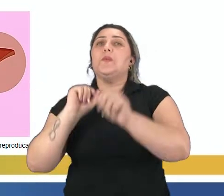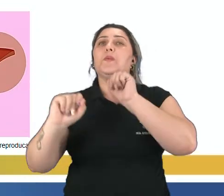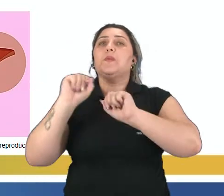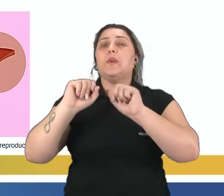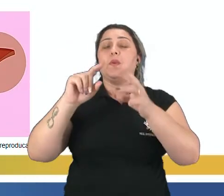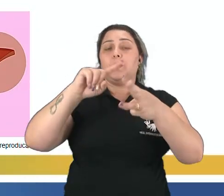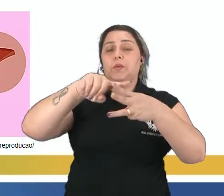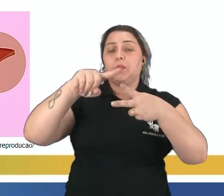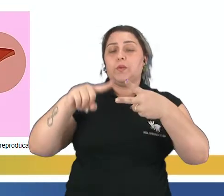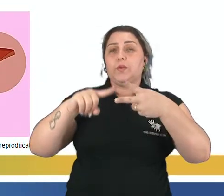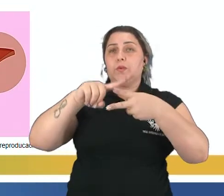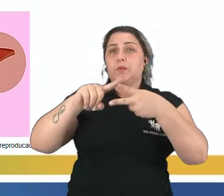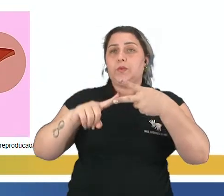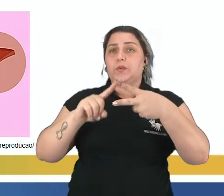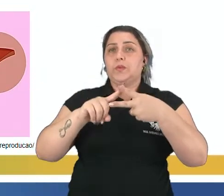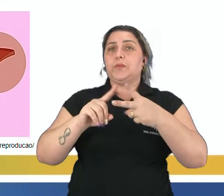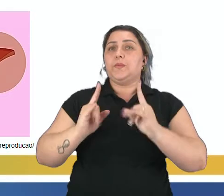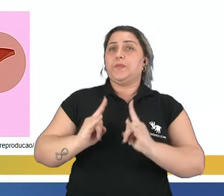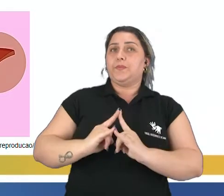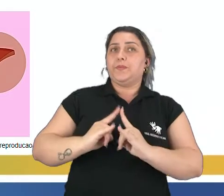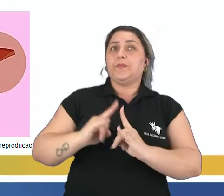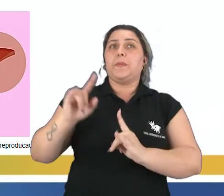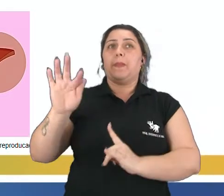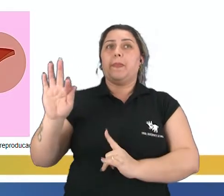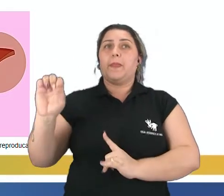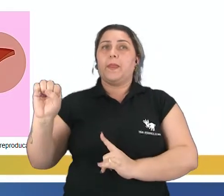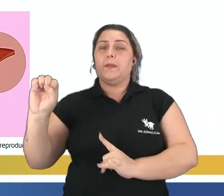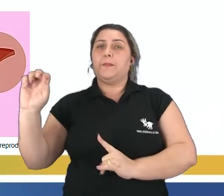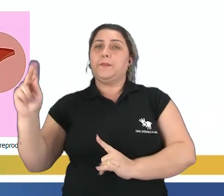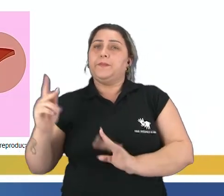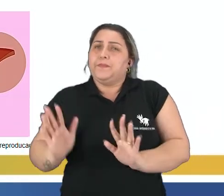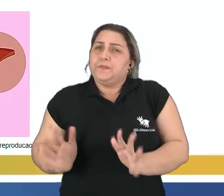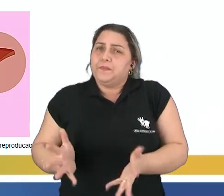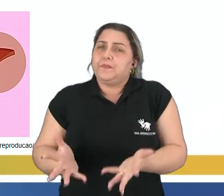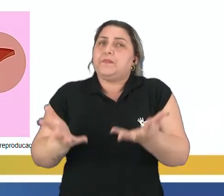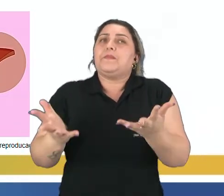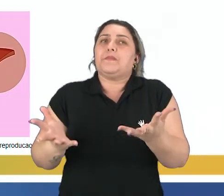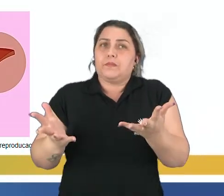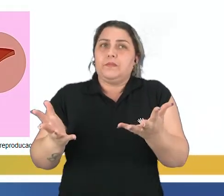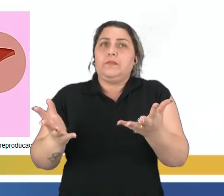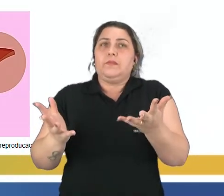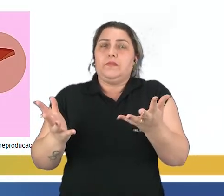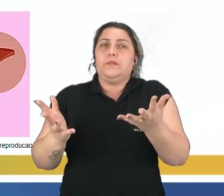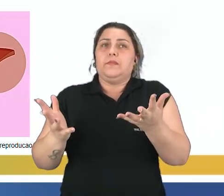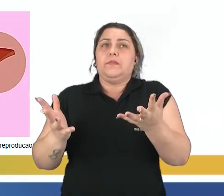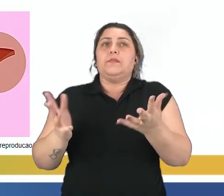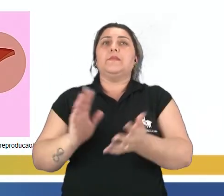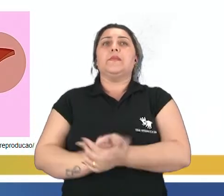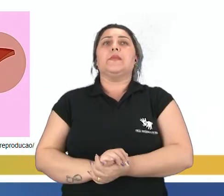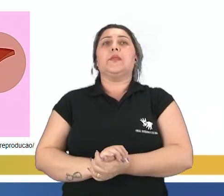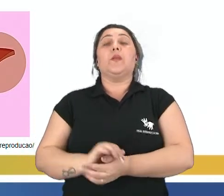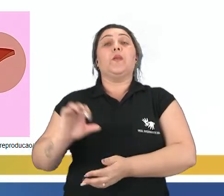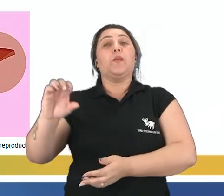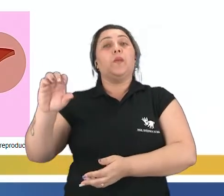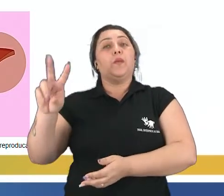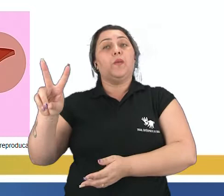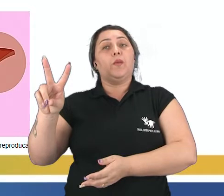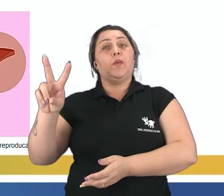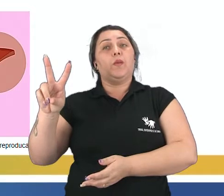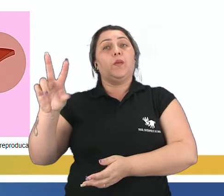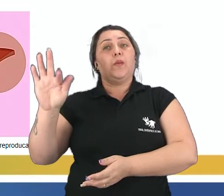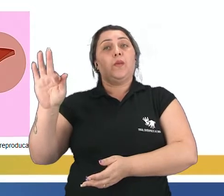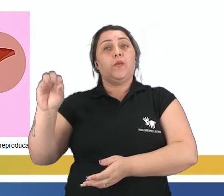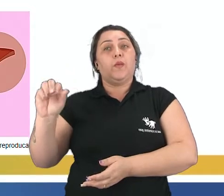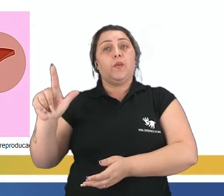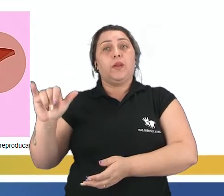FSH e LH. O que o FSH faz? Ele vai estimular a maturidade, a maturação do folículo